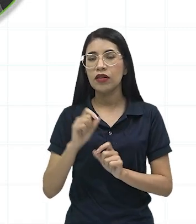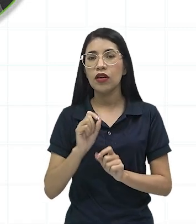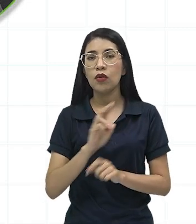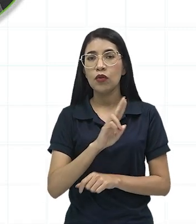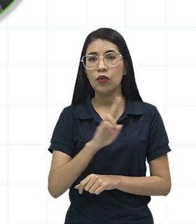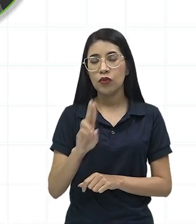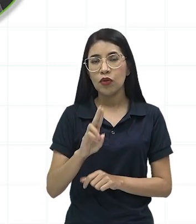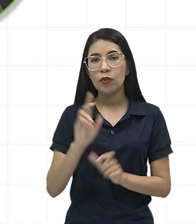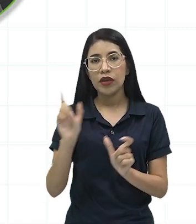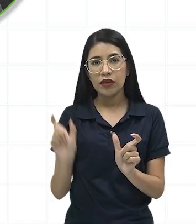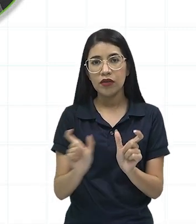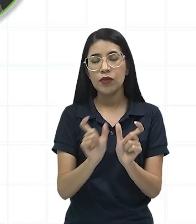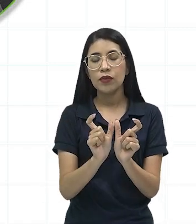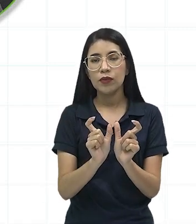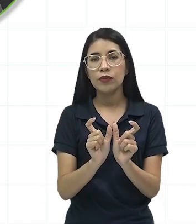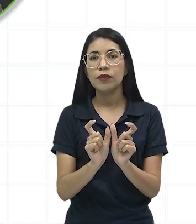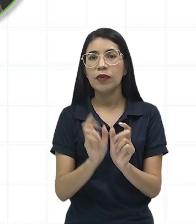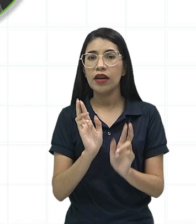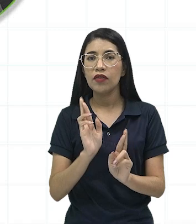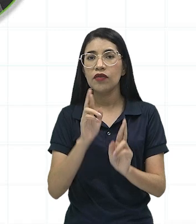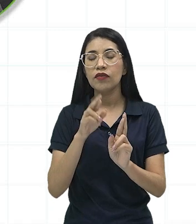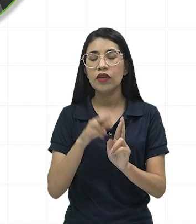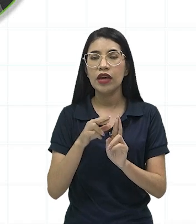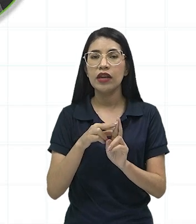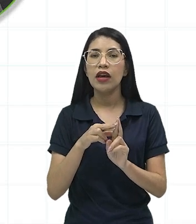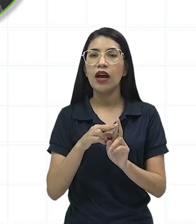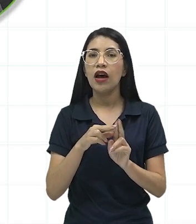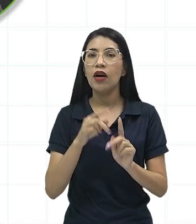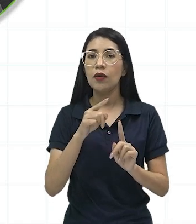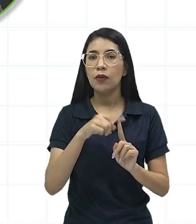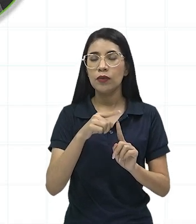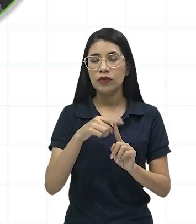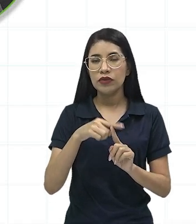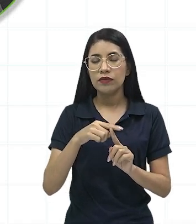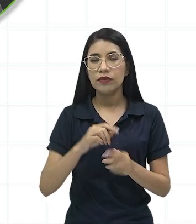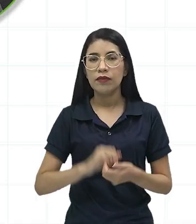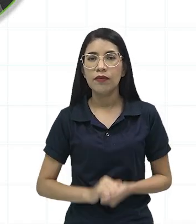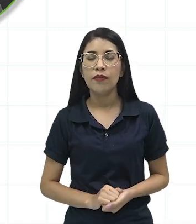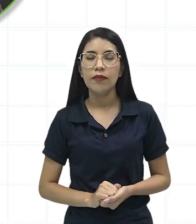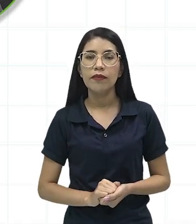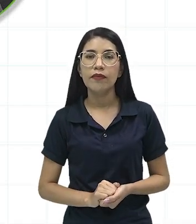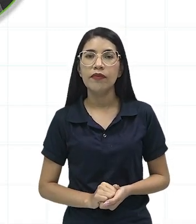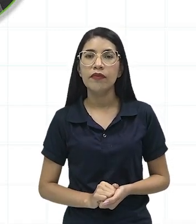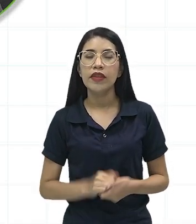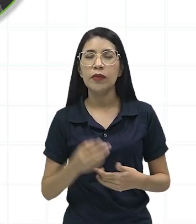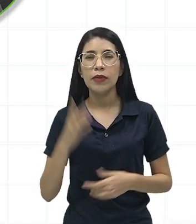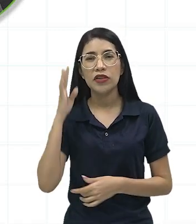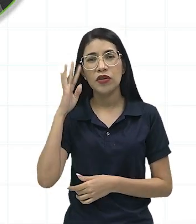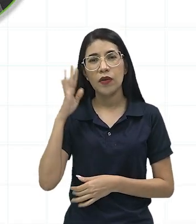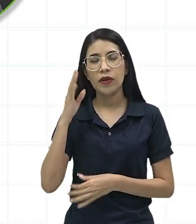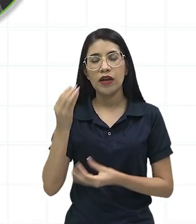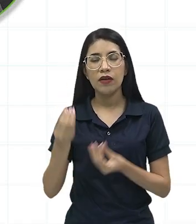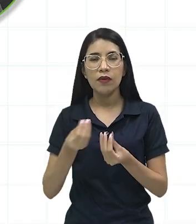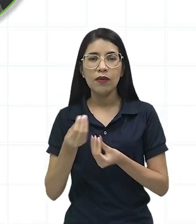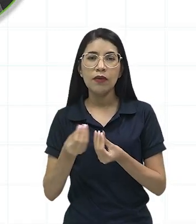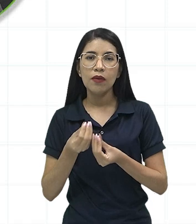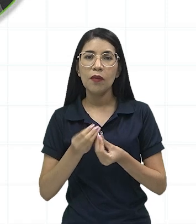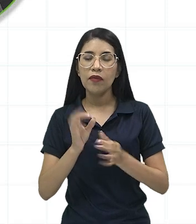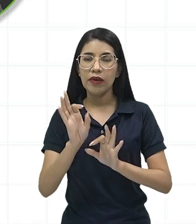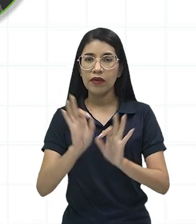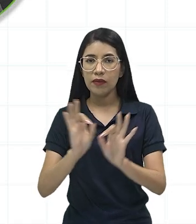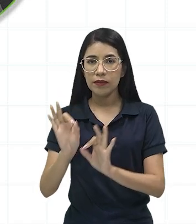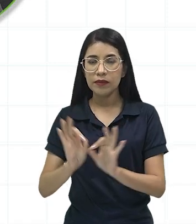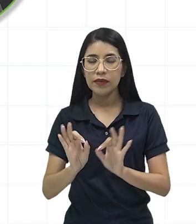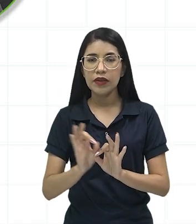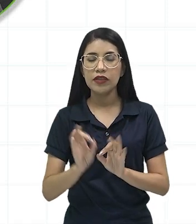nome composto que faça referência ao gênero e à espécie. Então, para a gente pensar, refletir um pouquinho, né, a